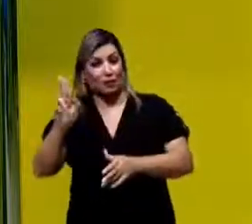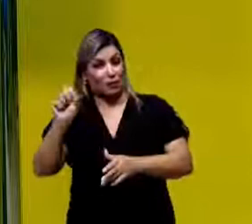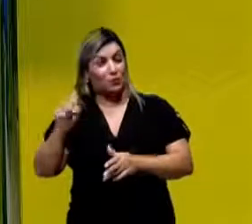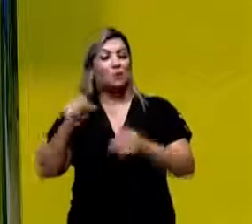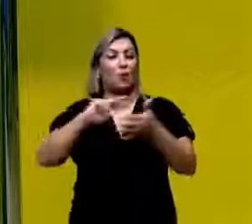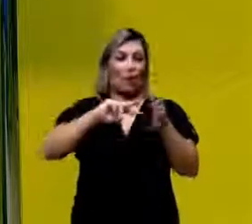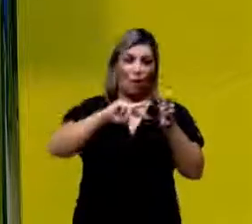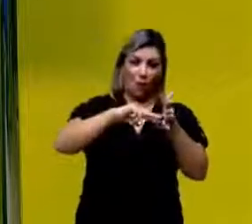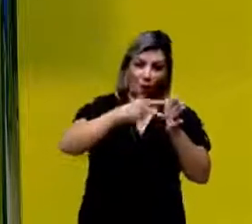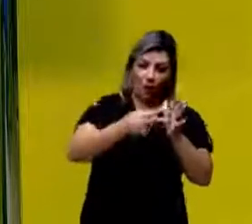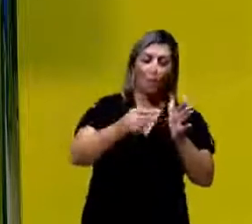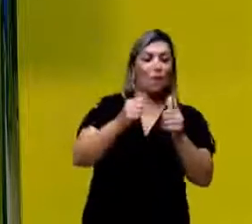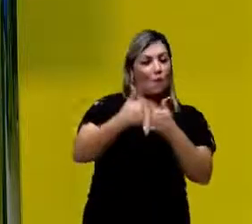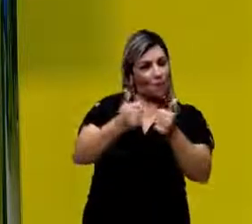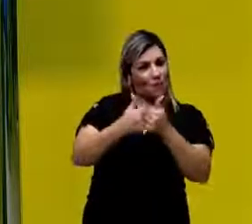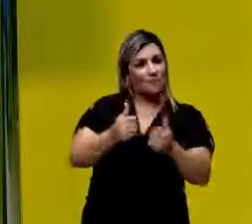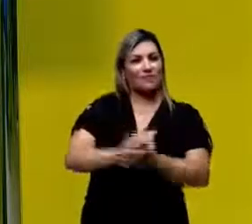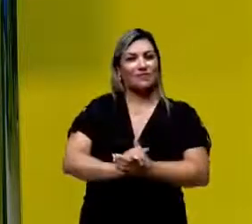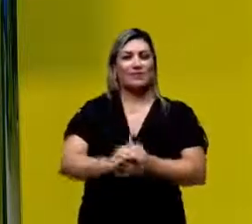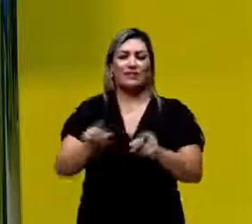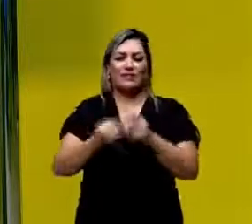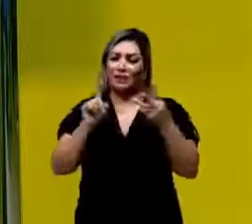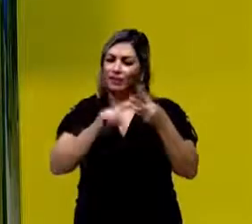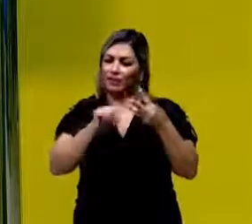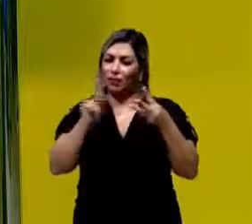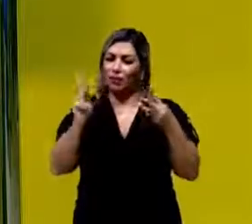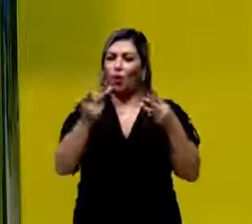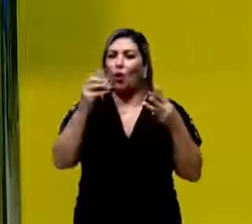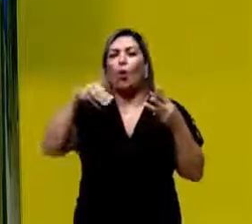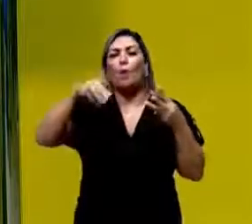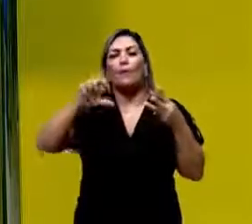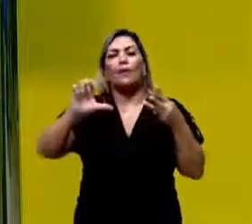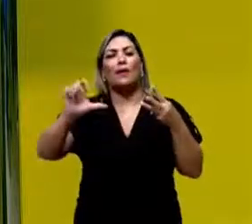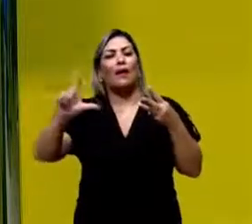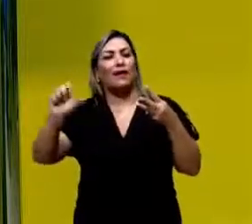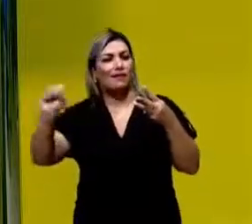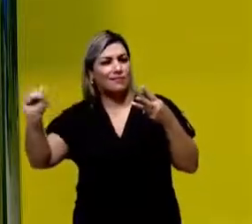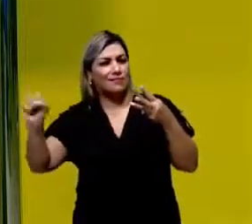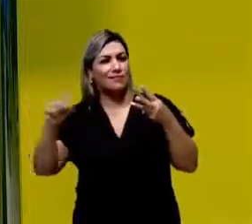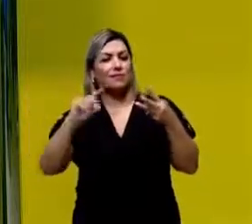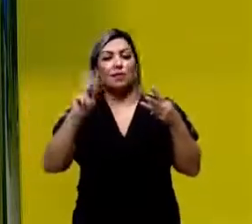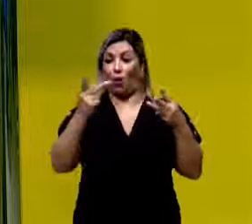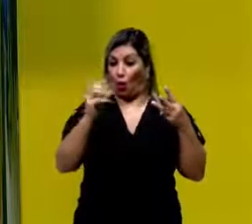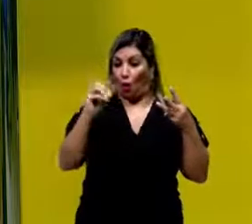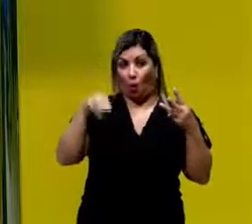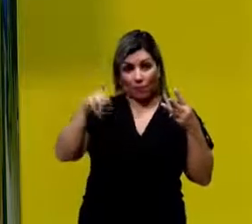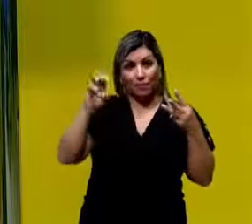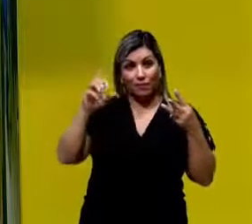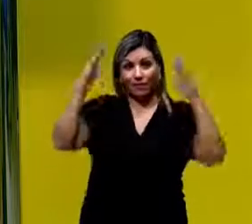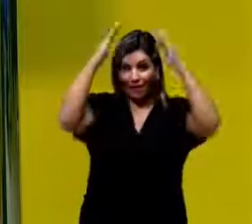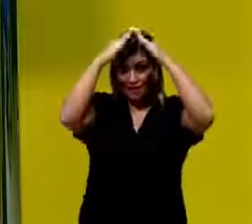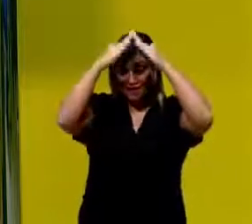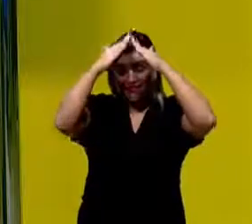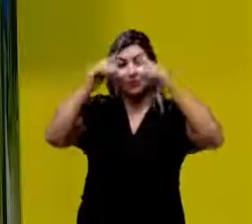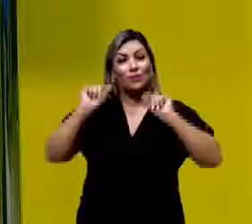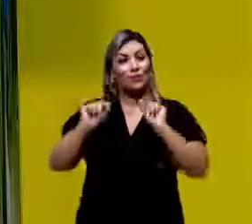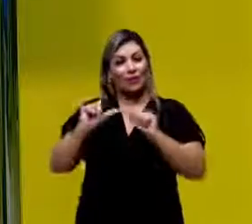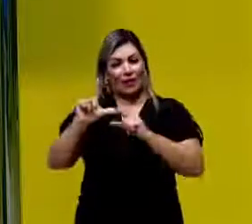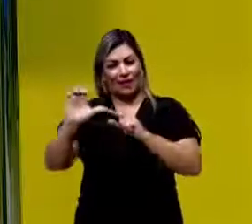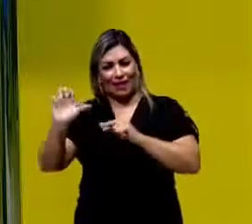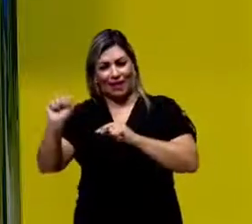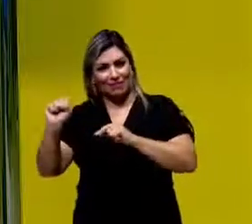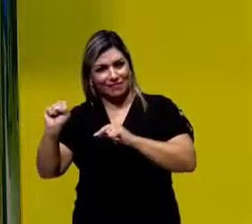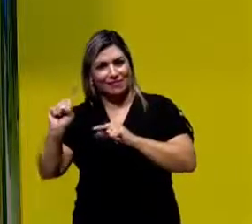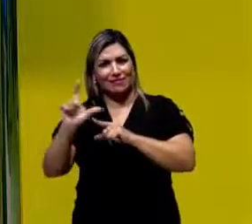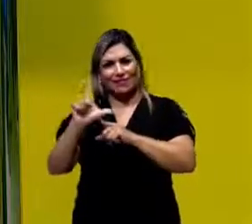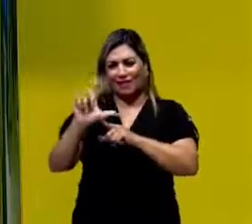rolas Olha só isso aqui é o mais legal de todo todo mundo sabe que a palavra home significa o quê casa lá mas